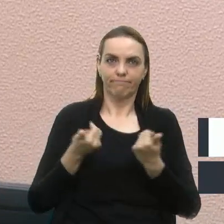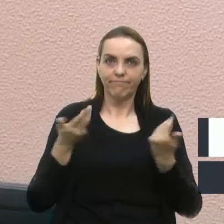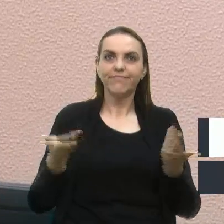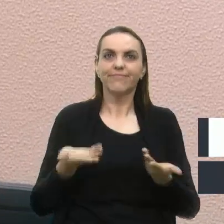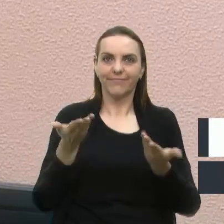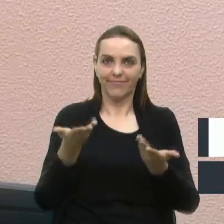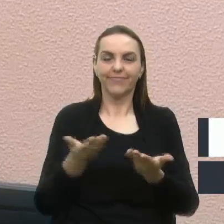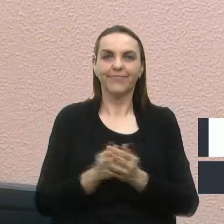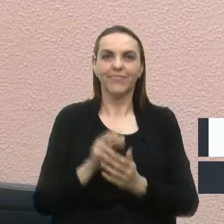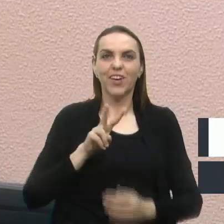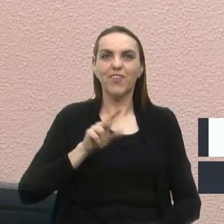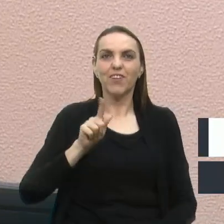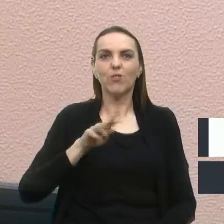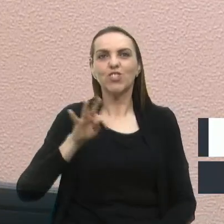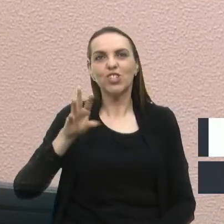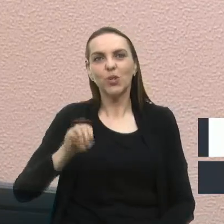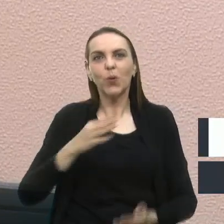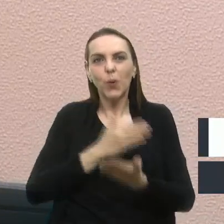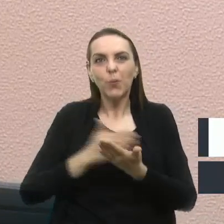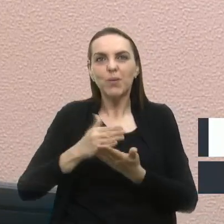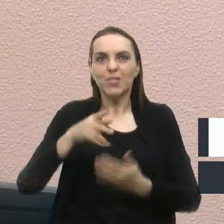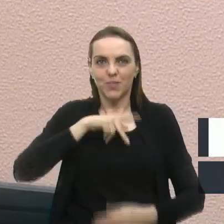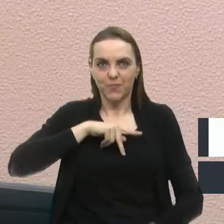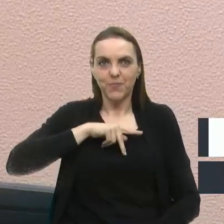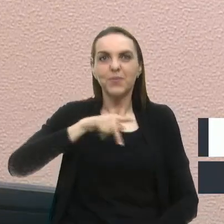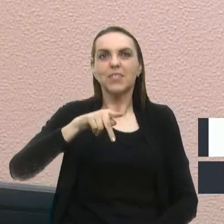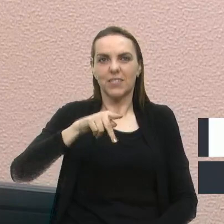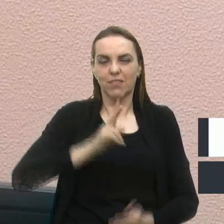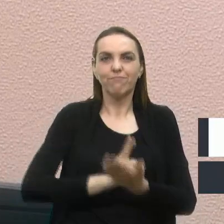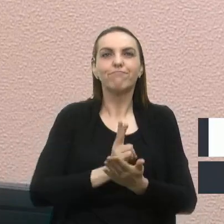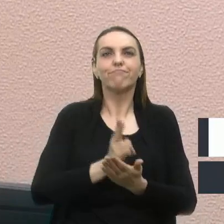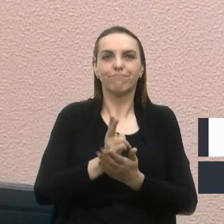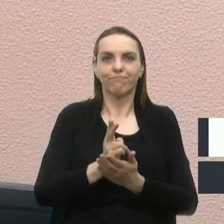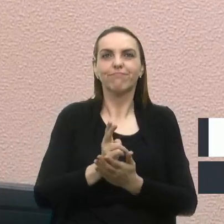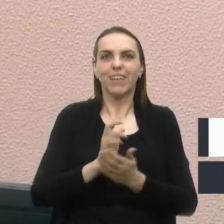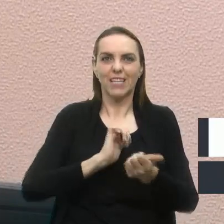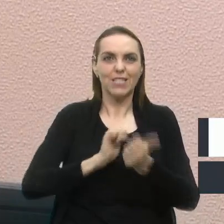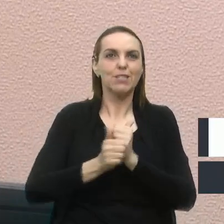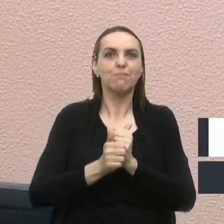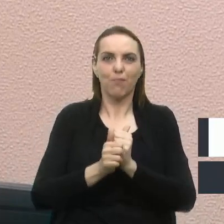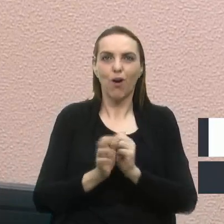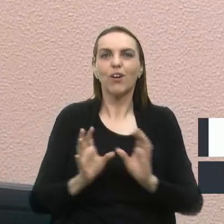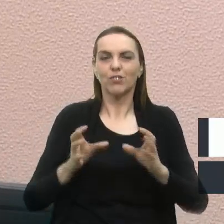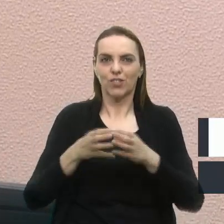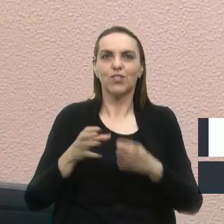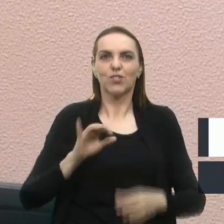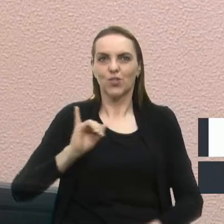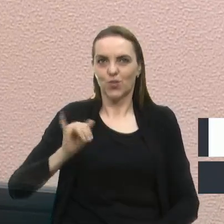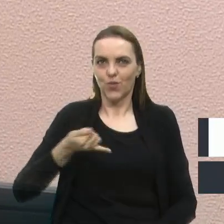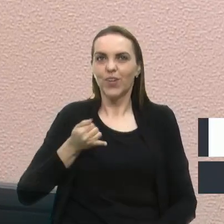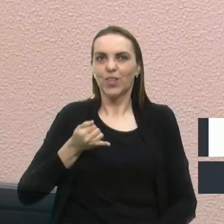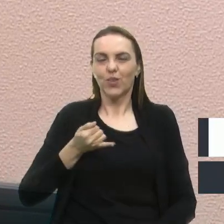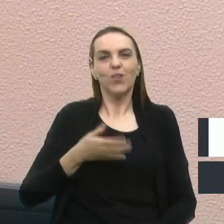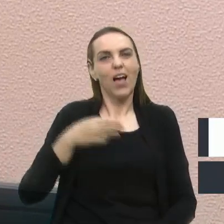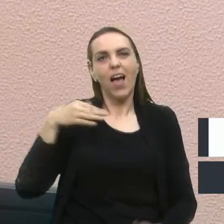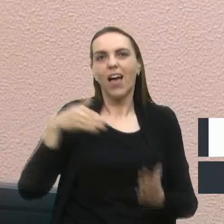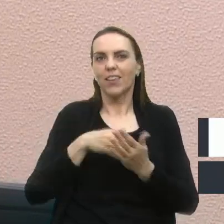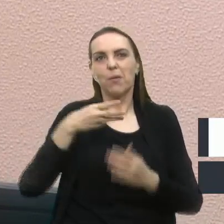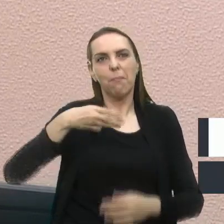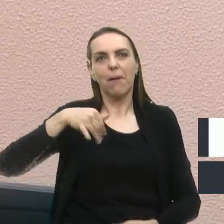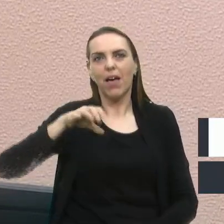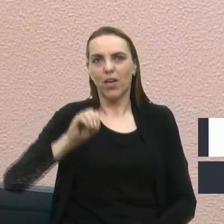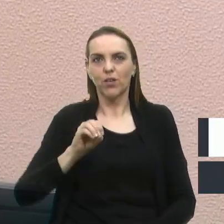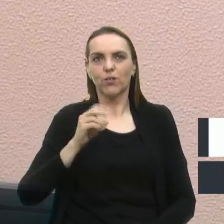seguiu como presidente do Esporte Clube Juventude até maio de 2022, onde ficou ausente do